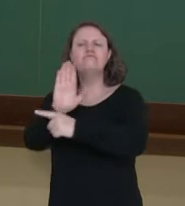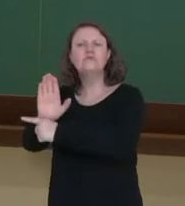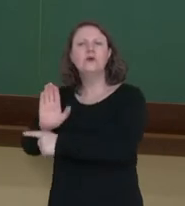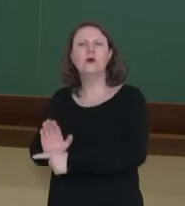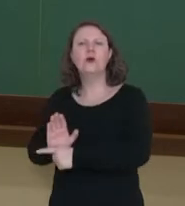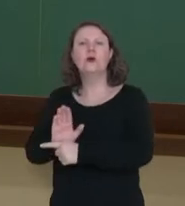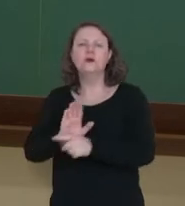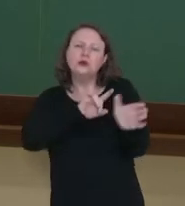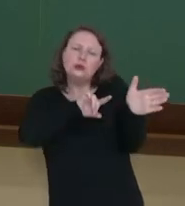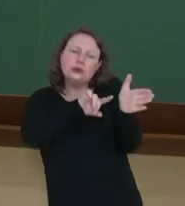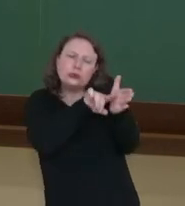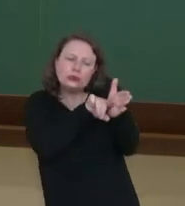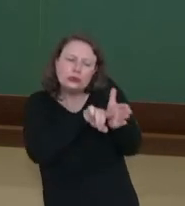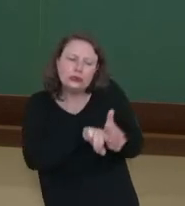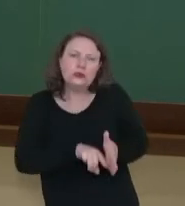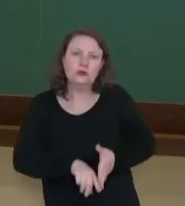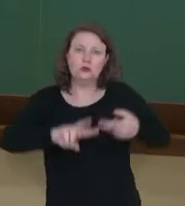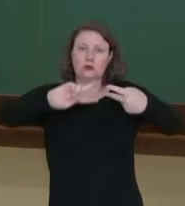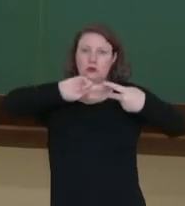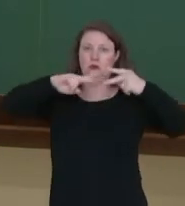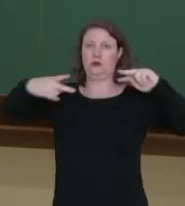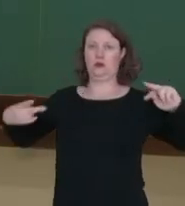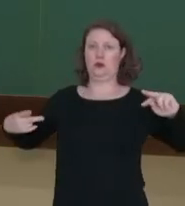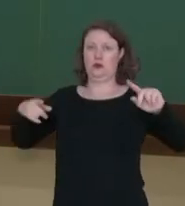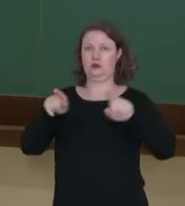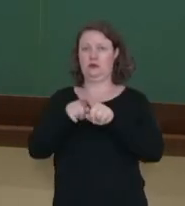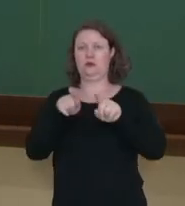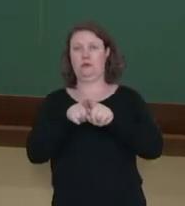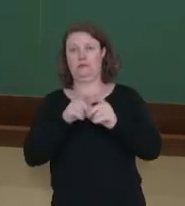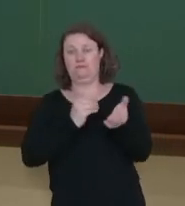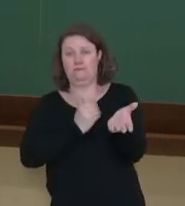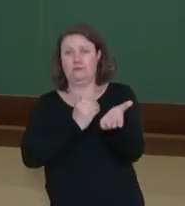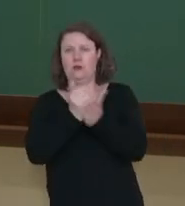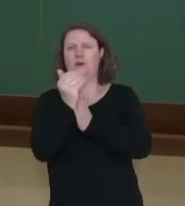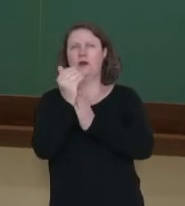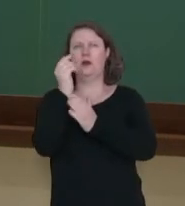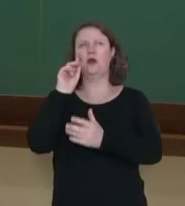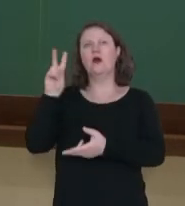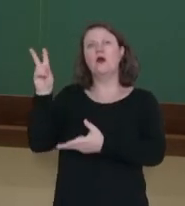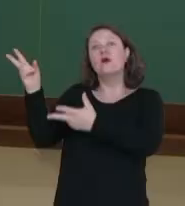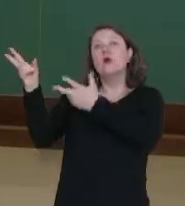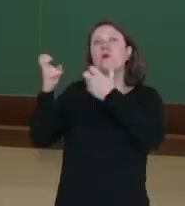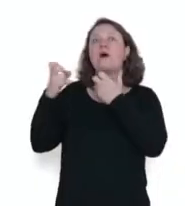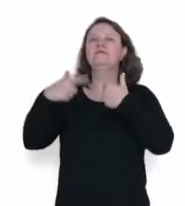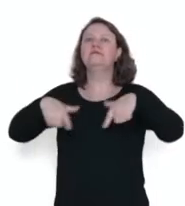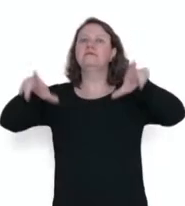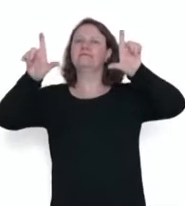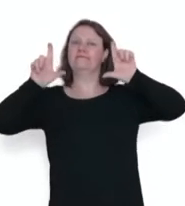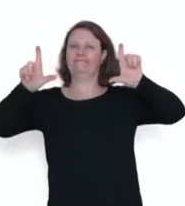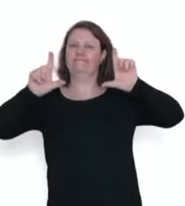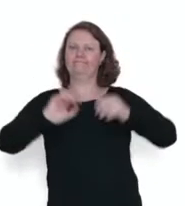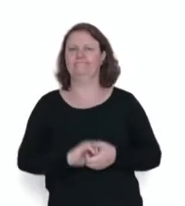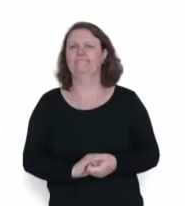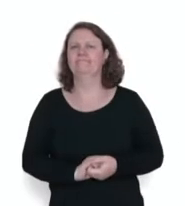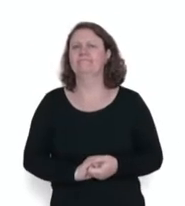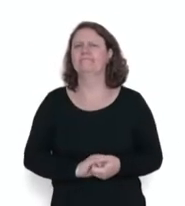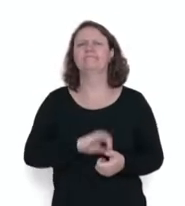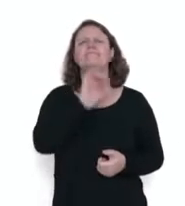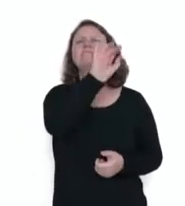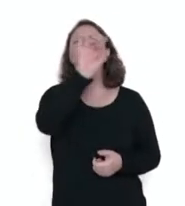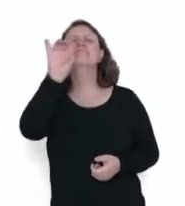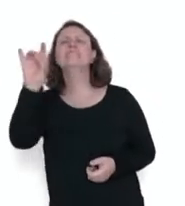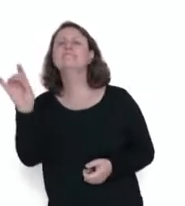da genética. Vamos começar observando essa imagem. Quem são